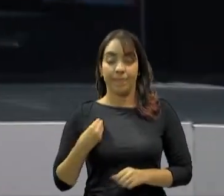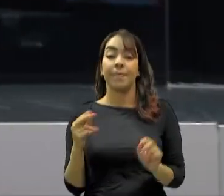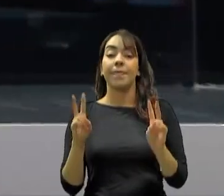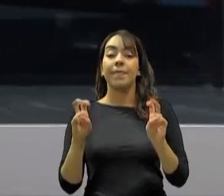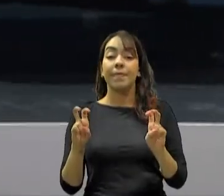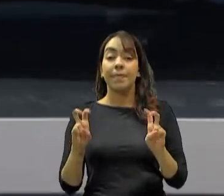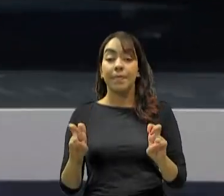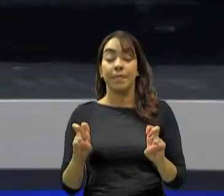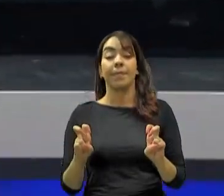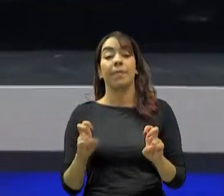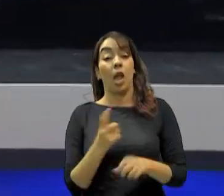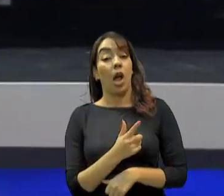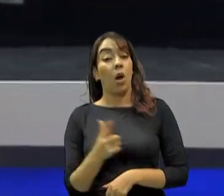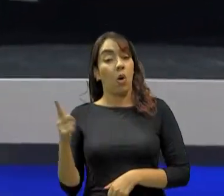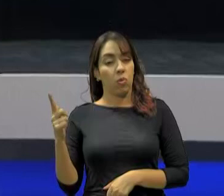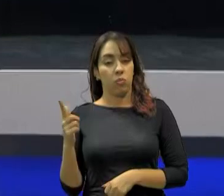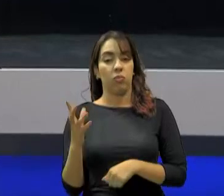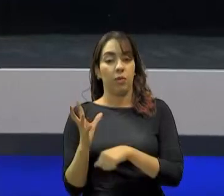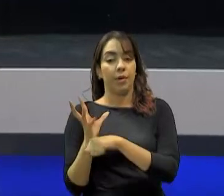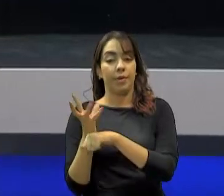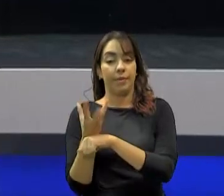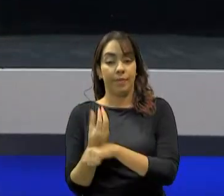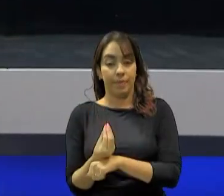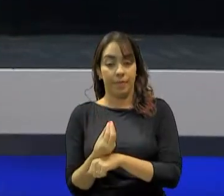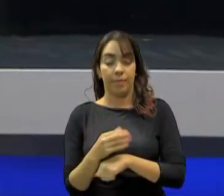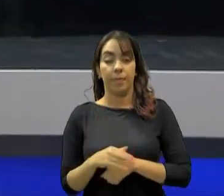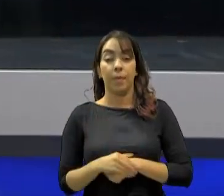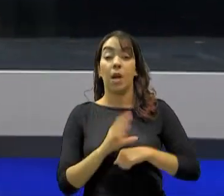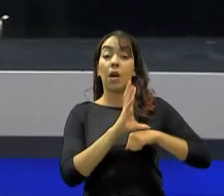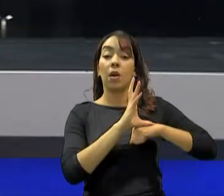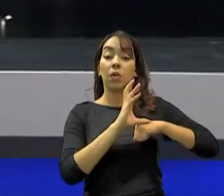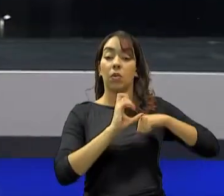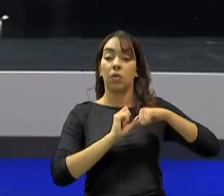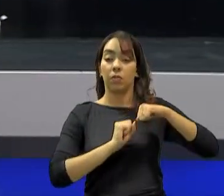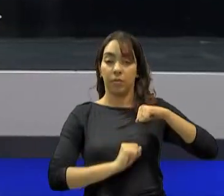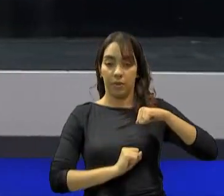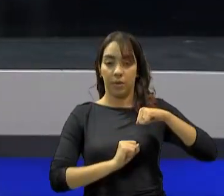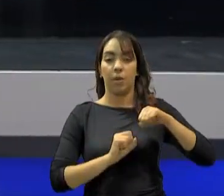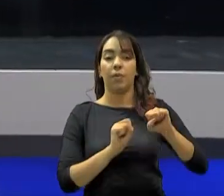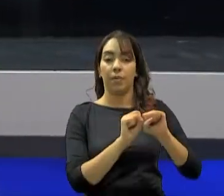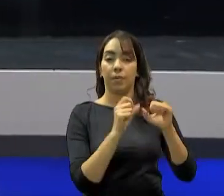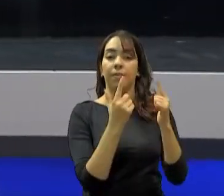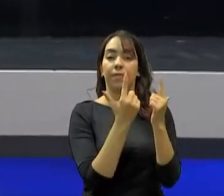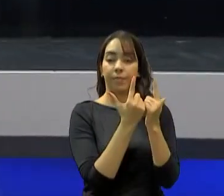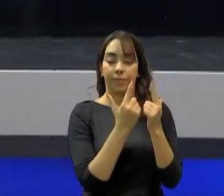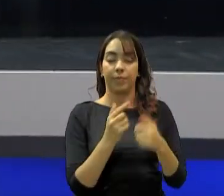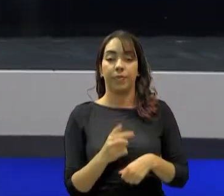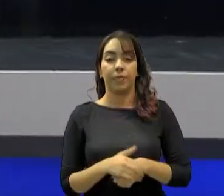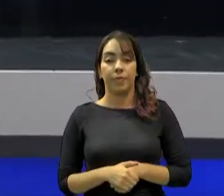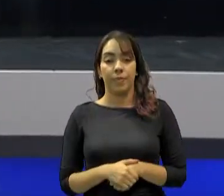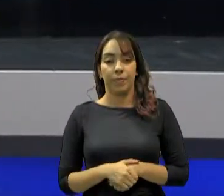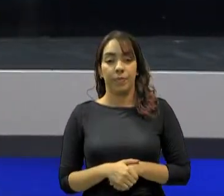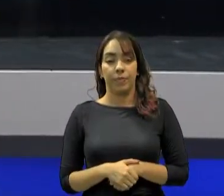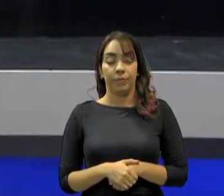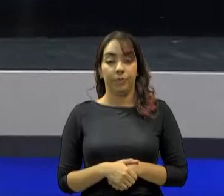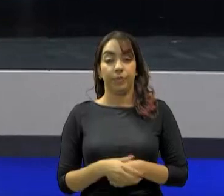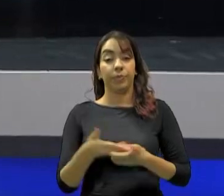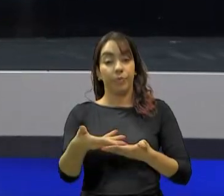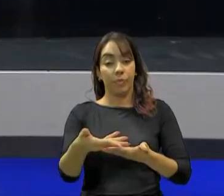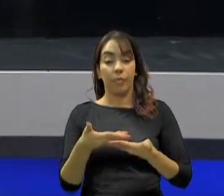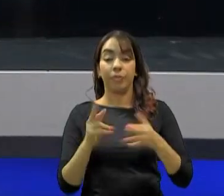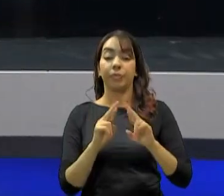trabalho infantil desta vez foi a comissão de infância e adolescência da Assembleia que promoveu uma reunião técnica em